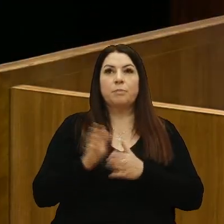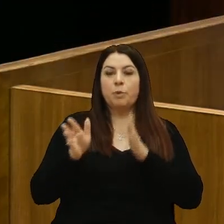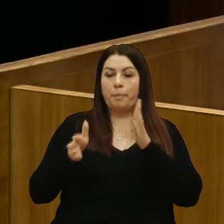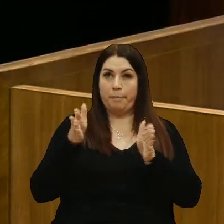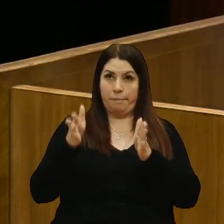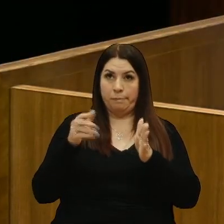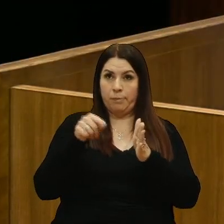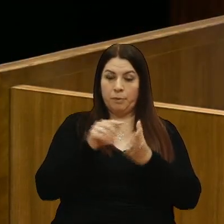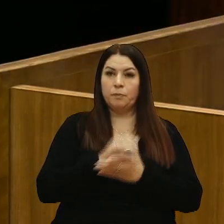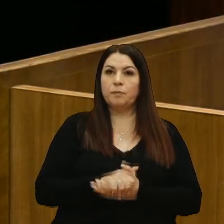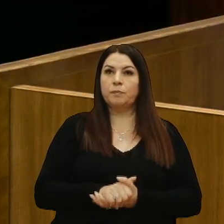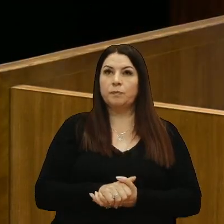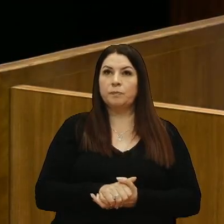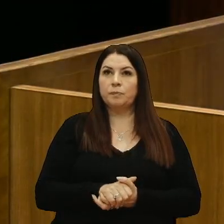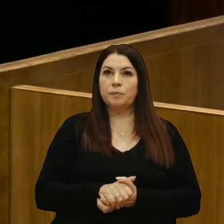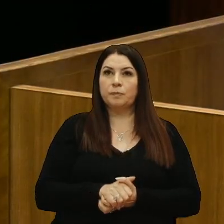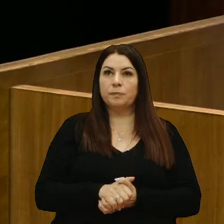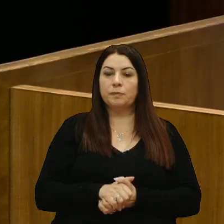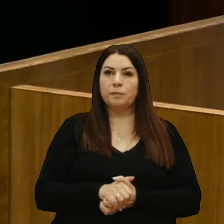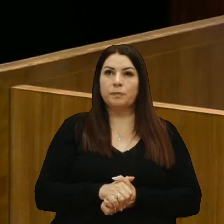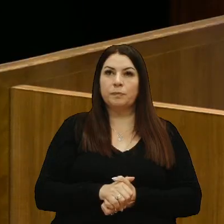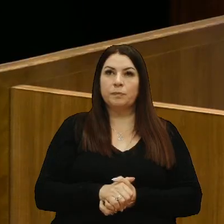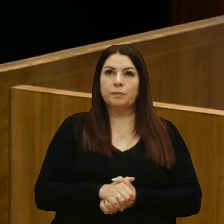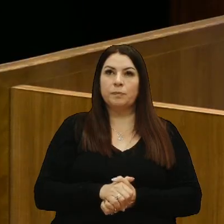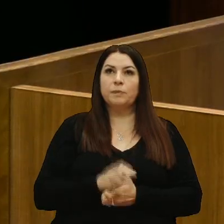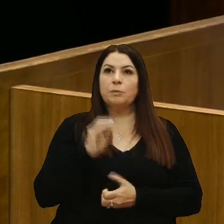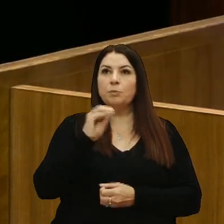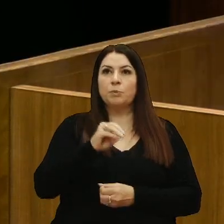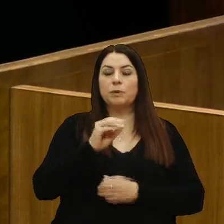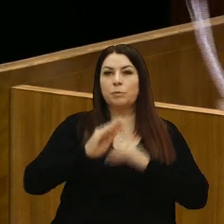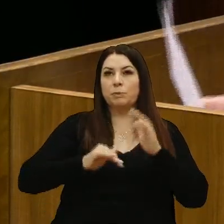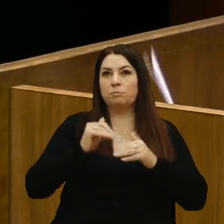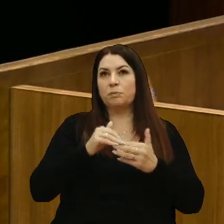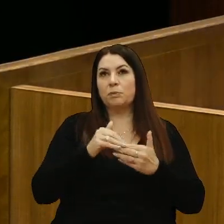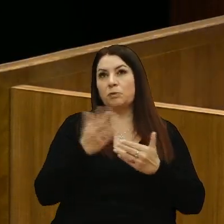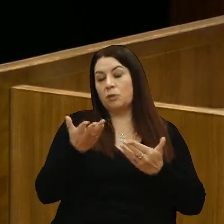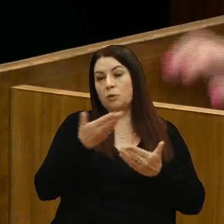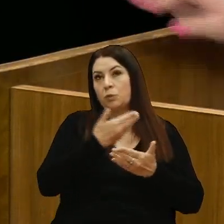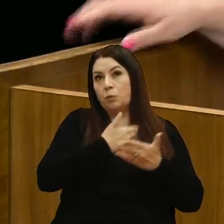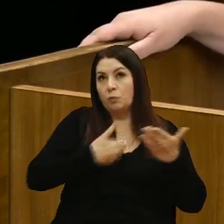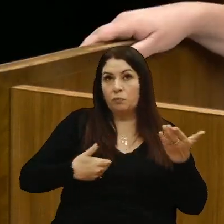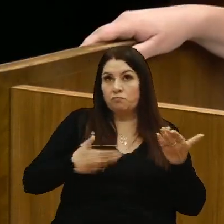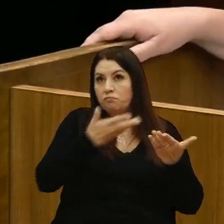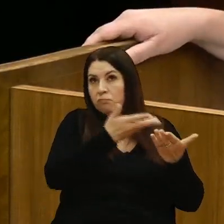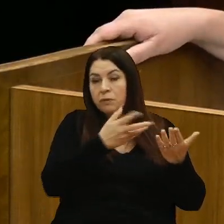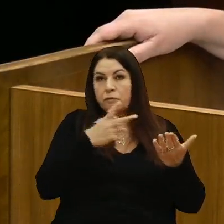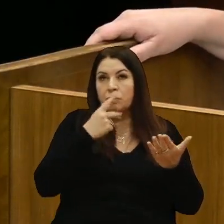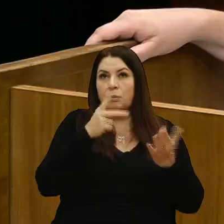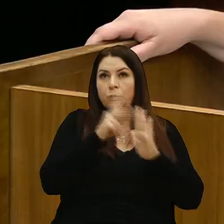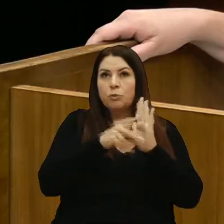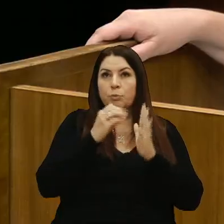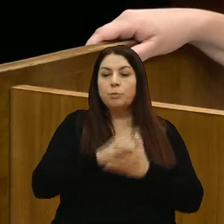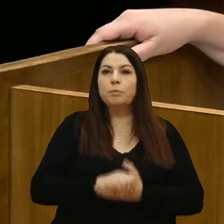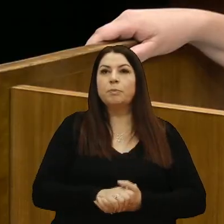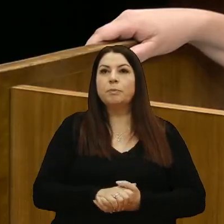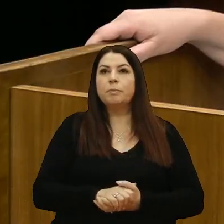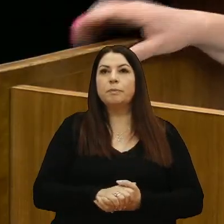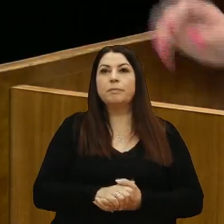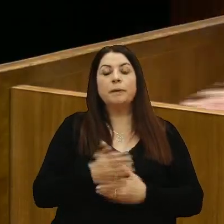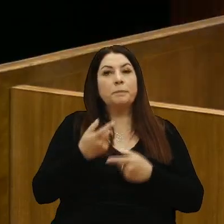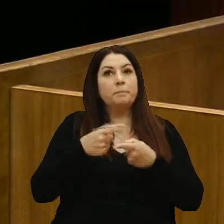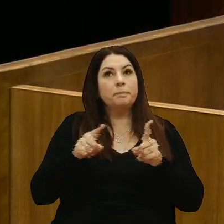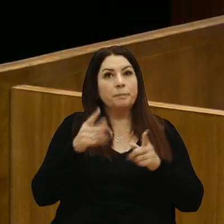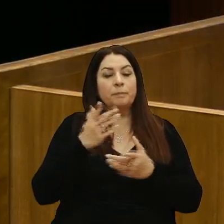período para ele ser colocado em prática, já que o governo mesmo diz que o projeto é bom.